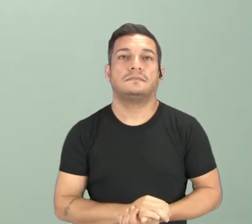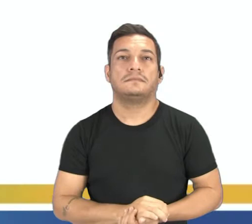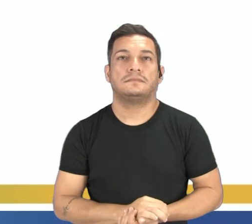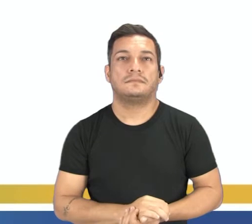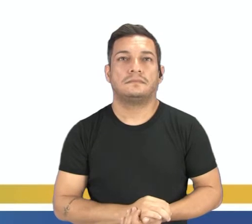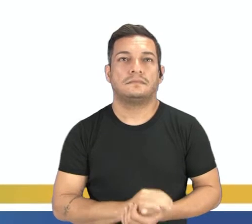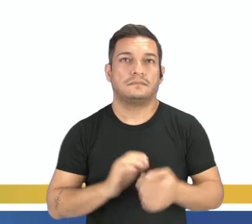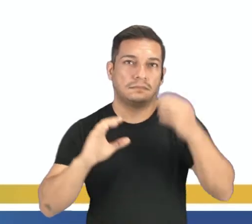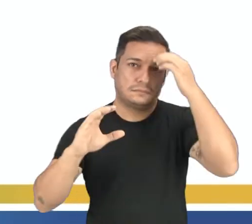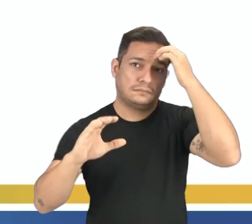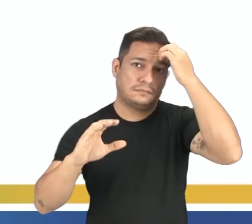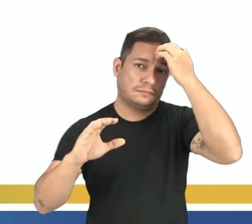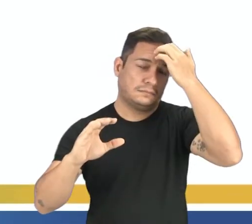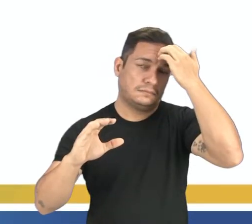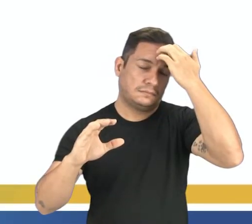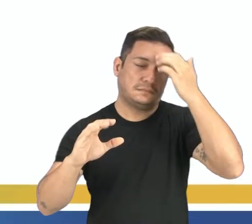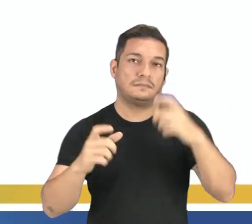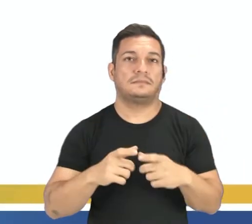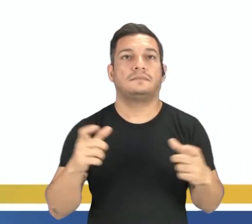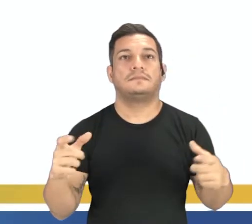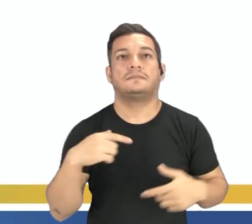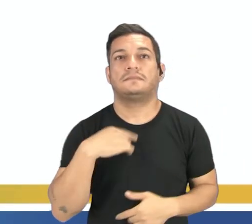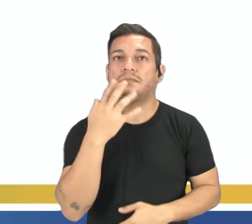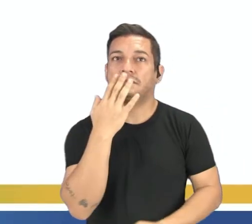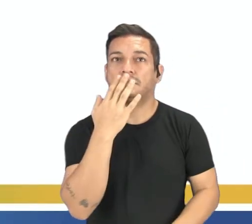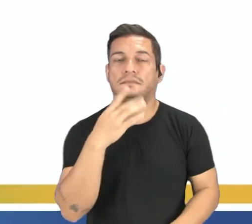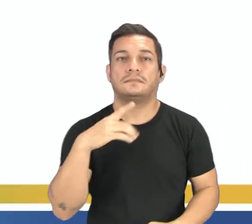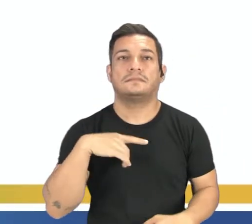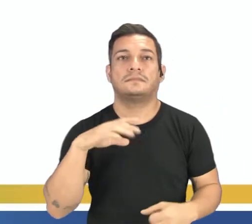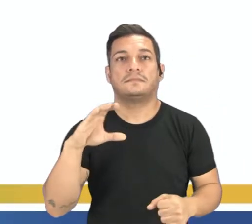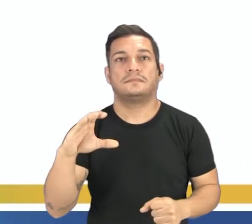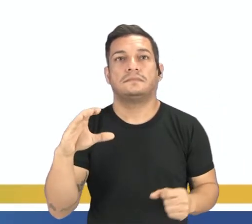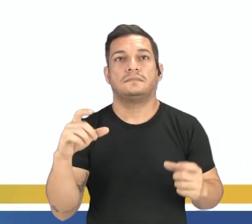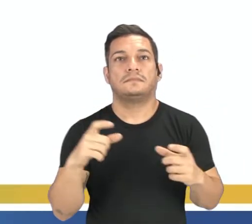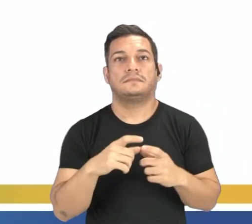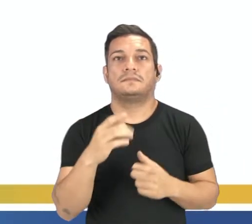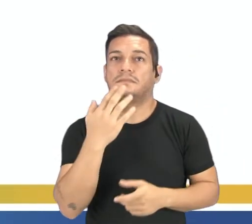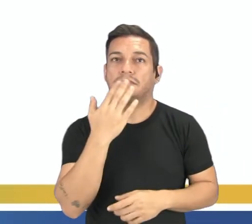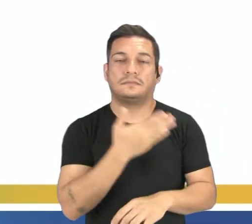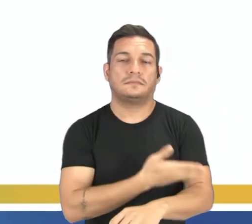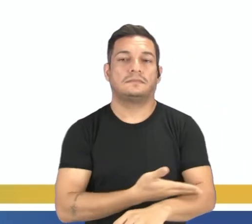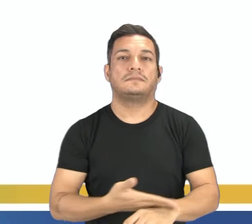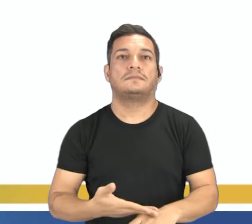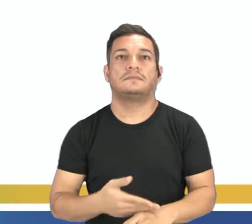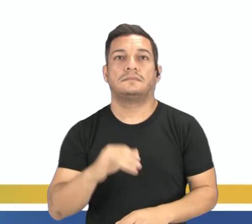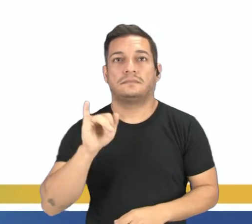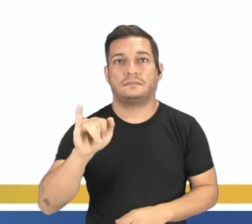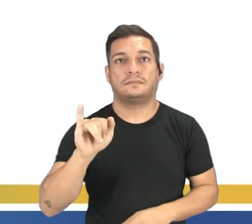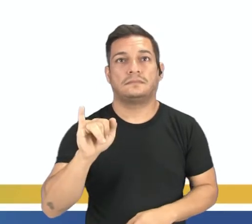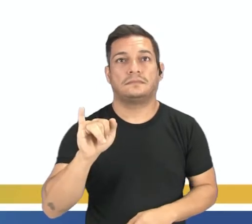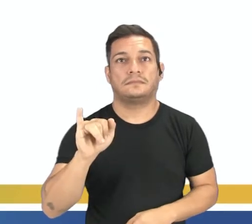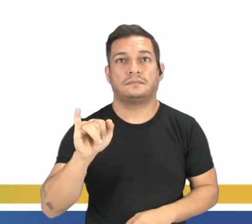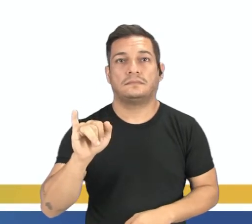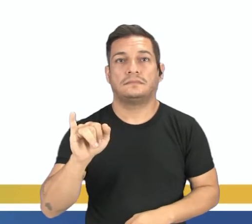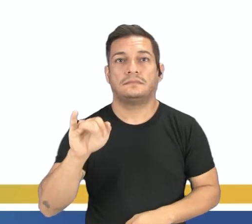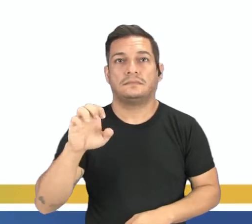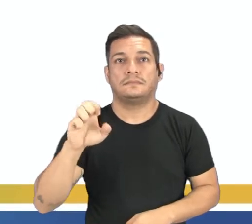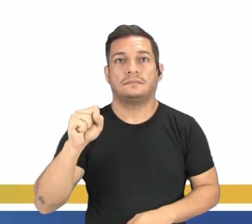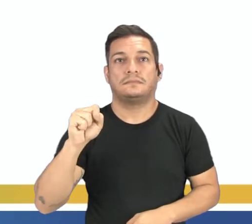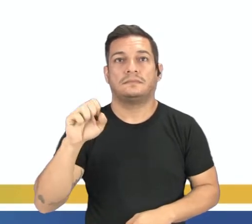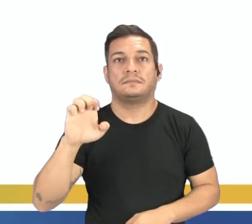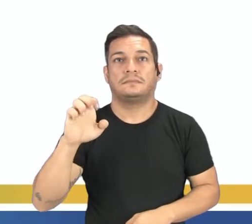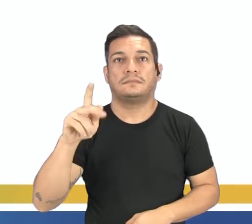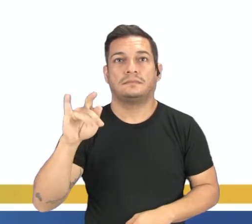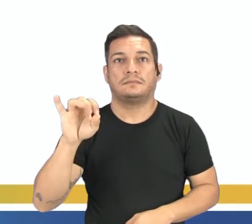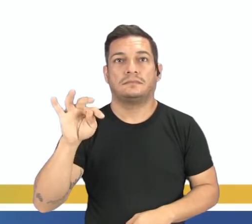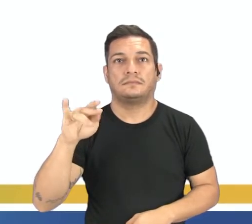gene Czão, ele é colorido, o gene Czinho, cor branca. E o Izão, ele é o epistático,